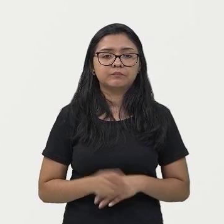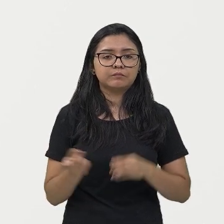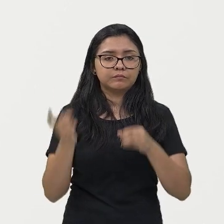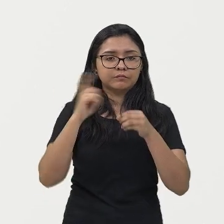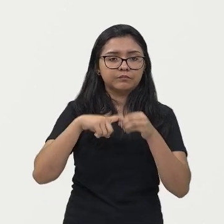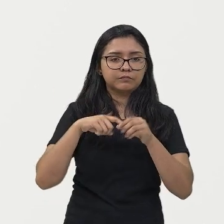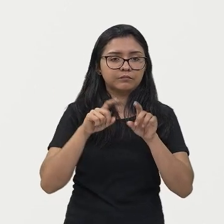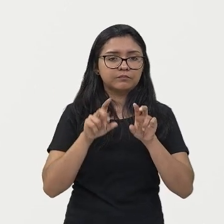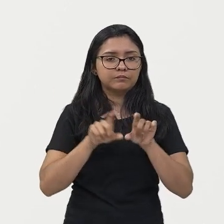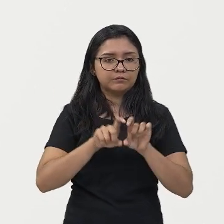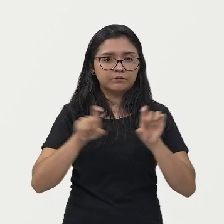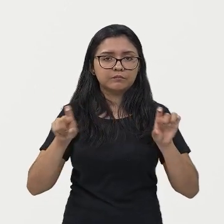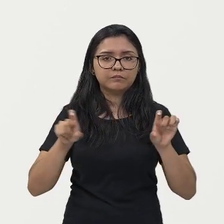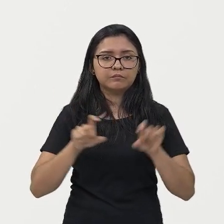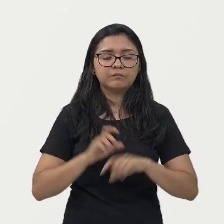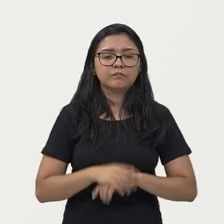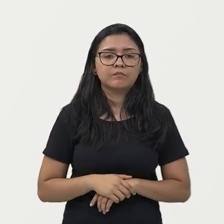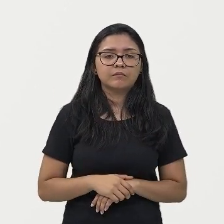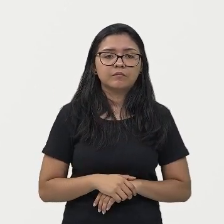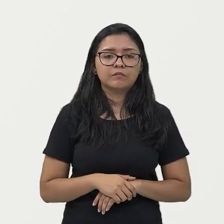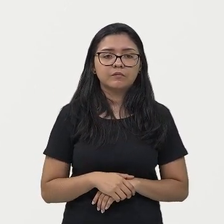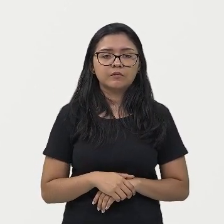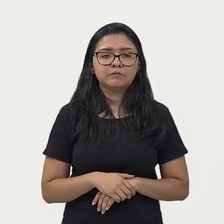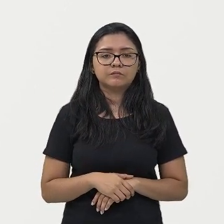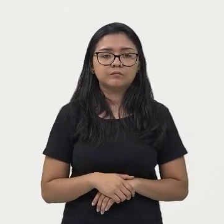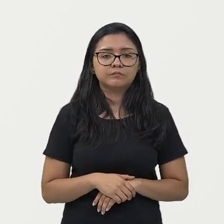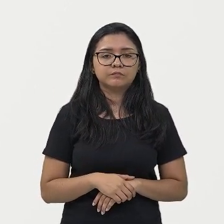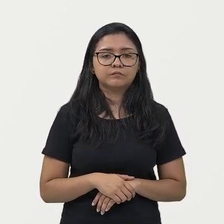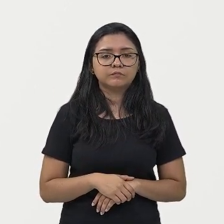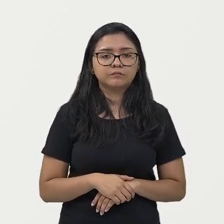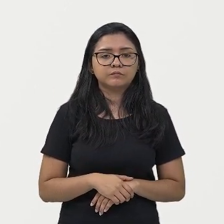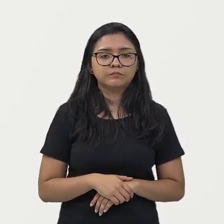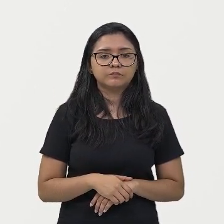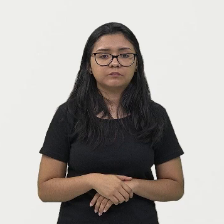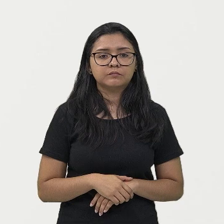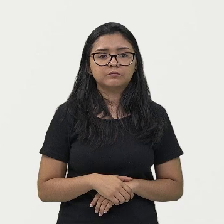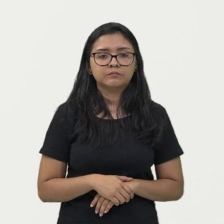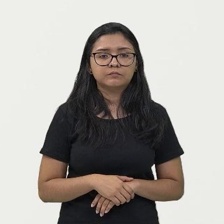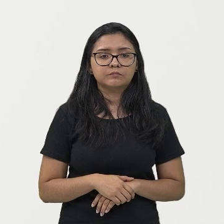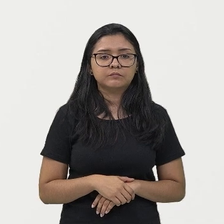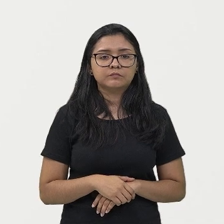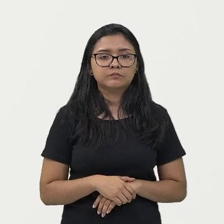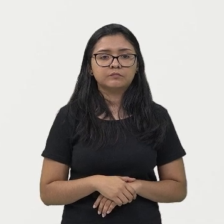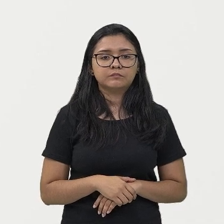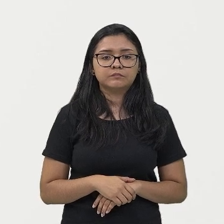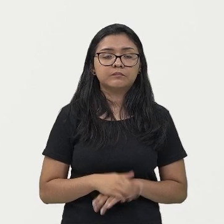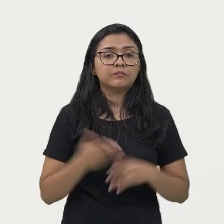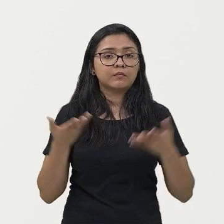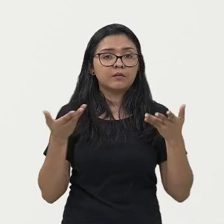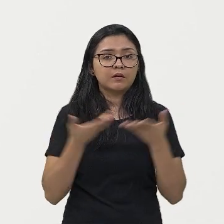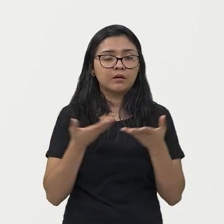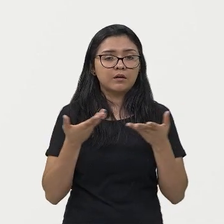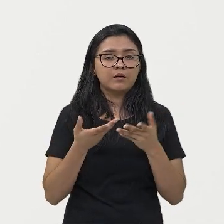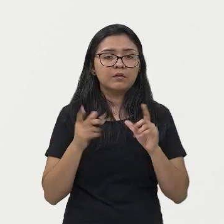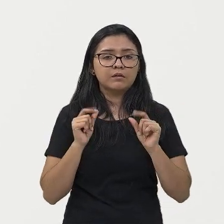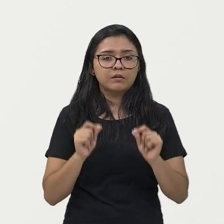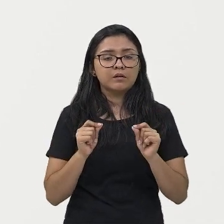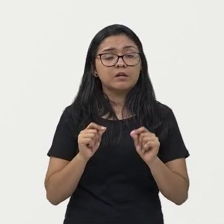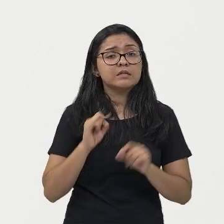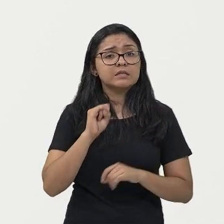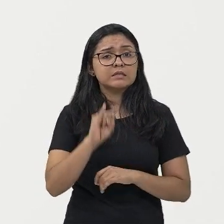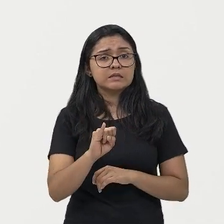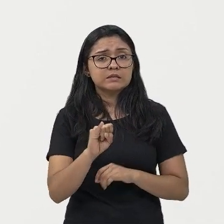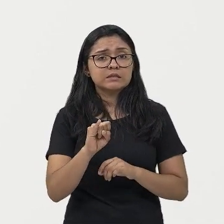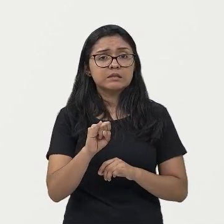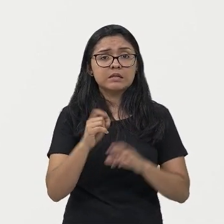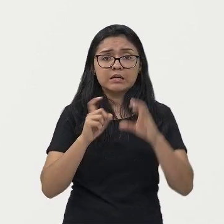Voltando novamente para a cadeia, a gente vai classificá-la em termos de cadeia normal